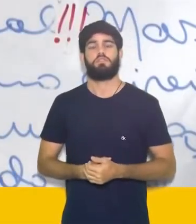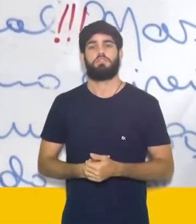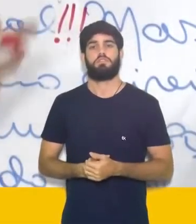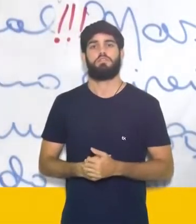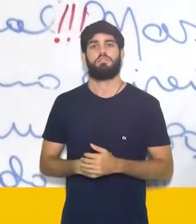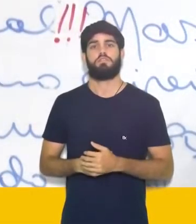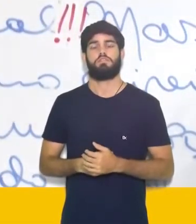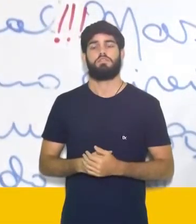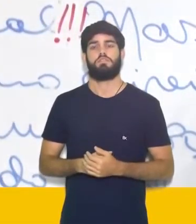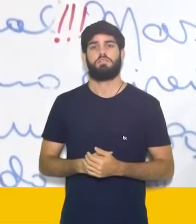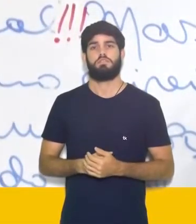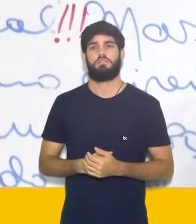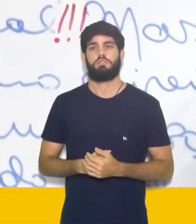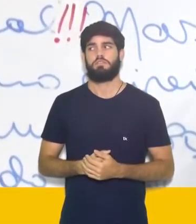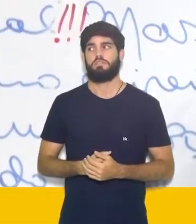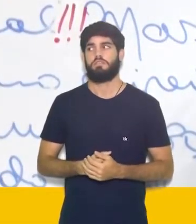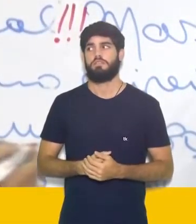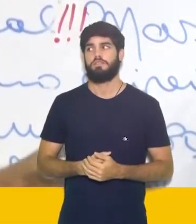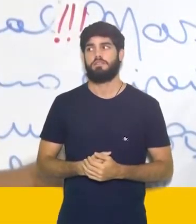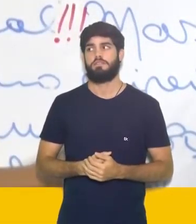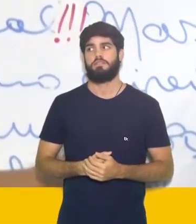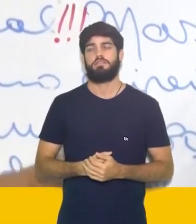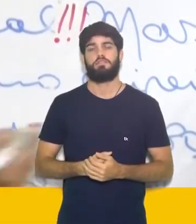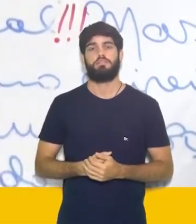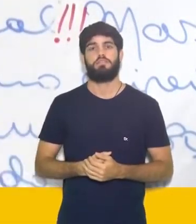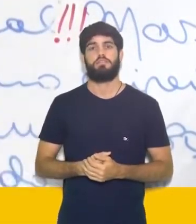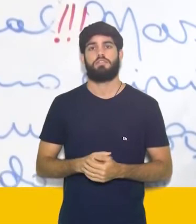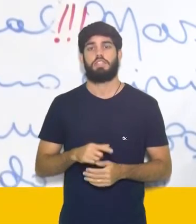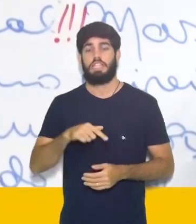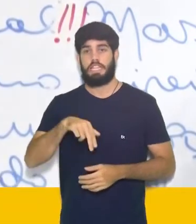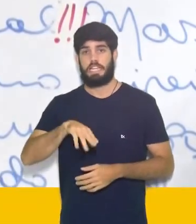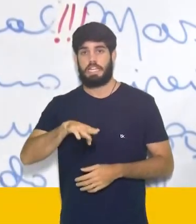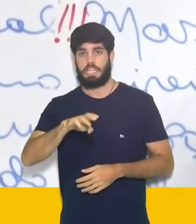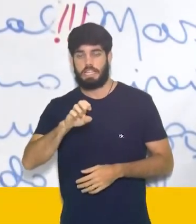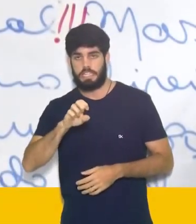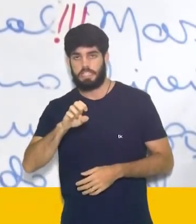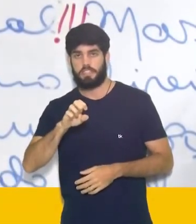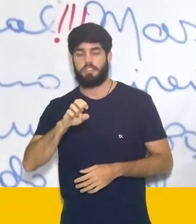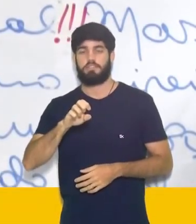Que, inclusive, olha... Que,